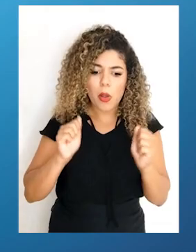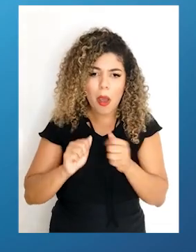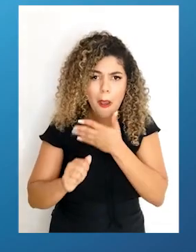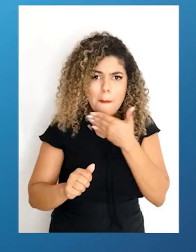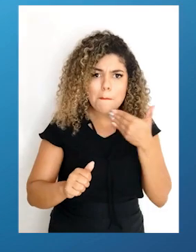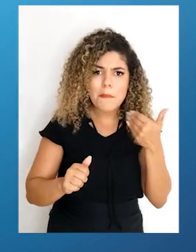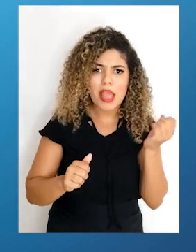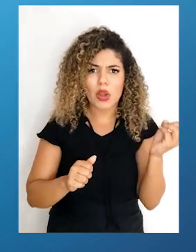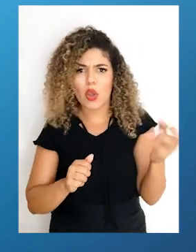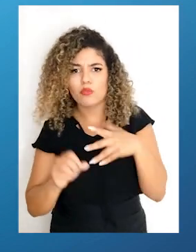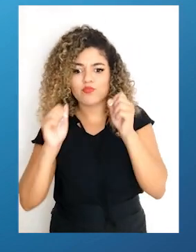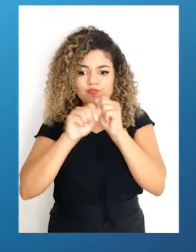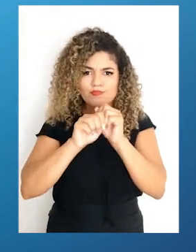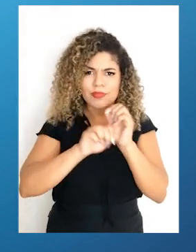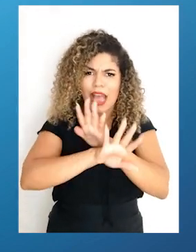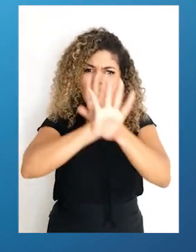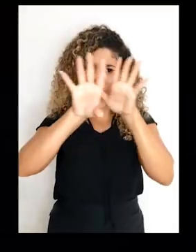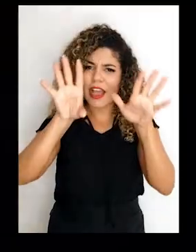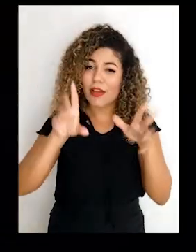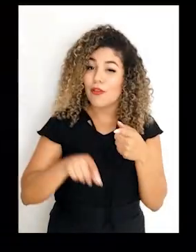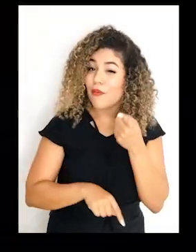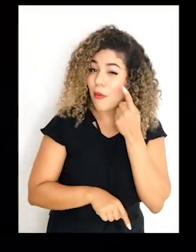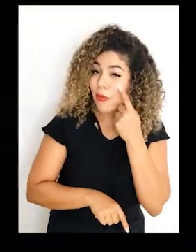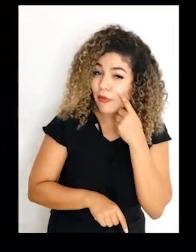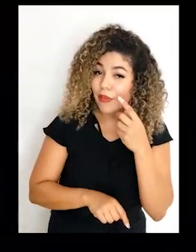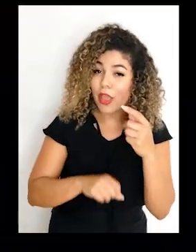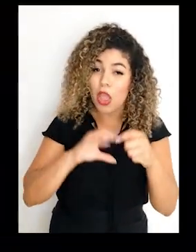sobre as imagens feitas pelo Webb?